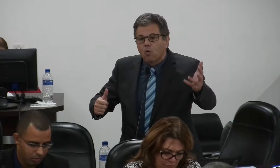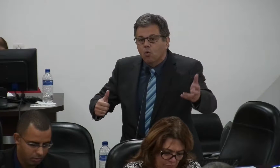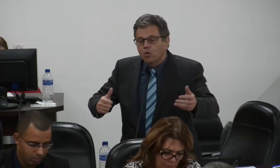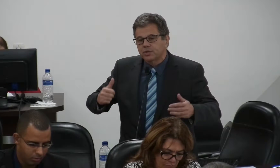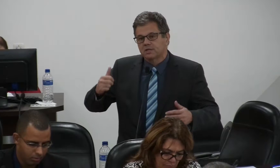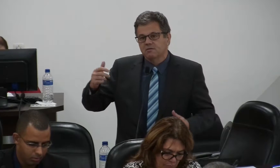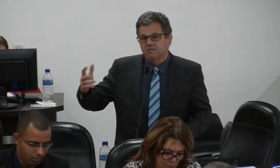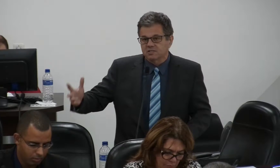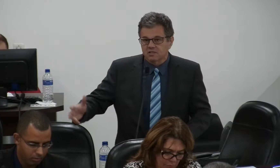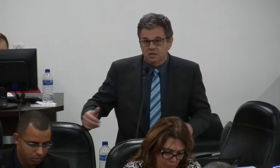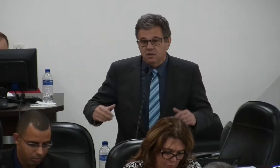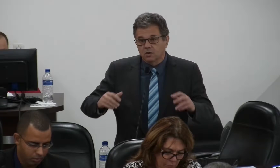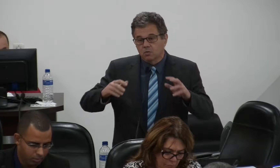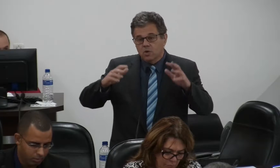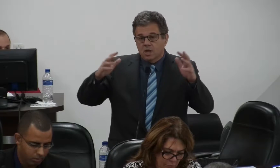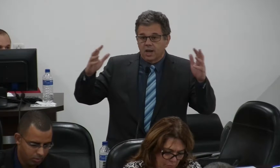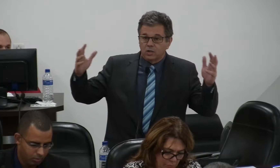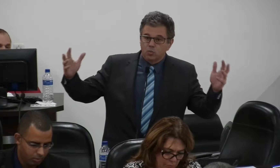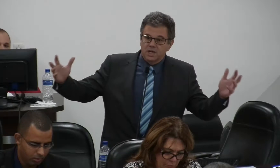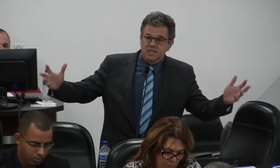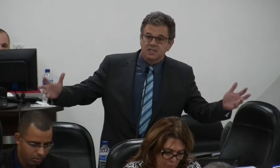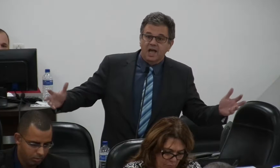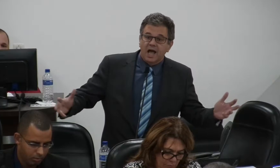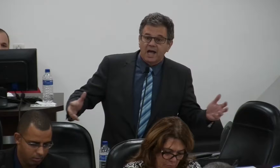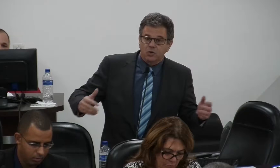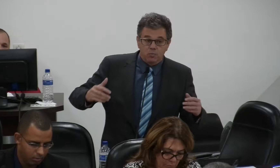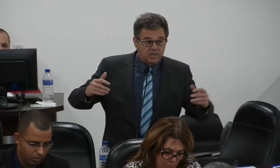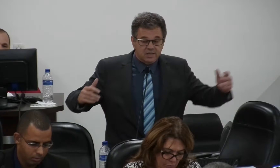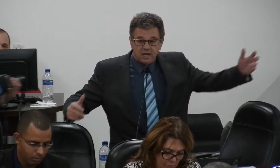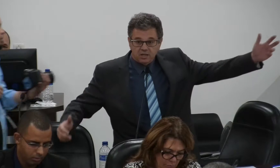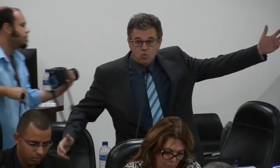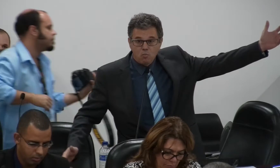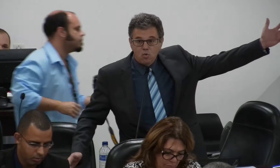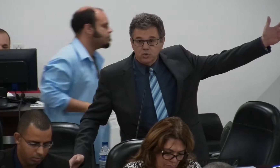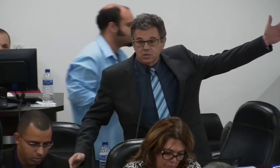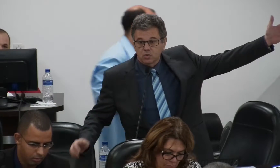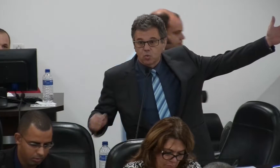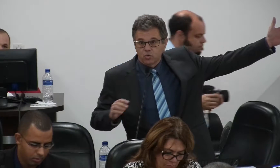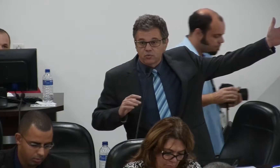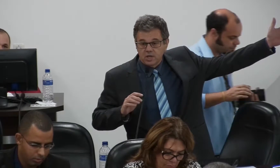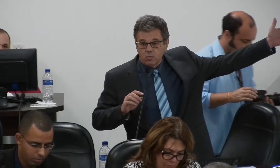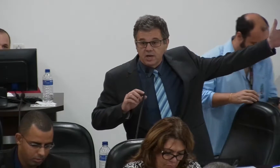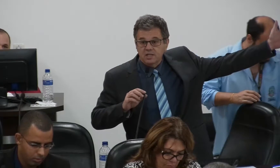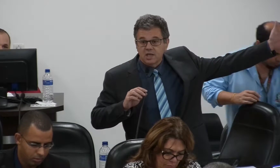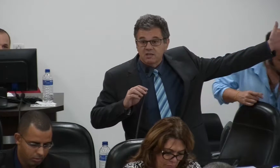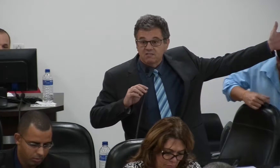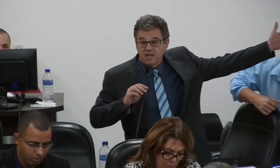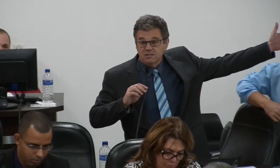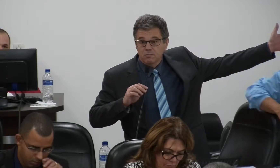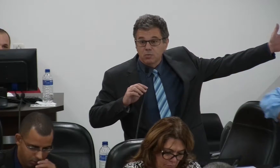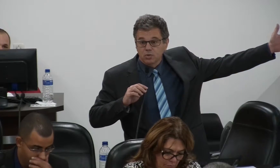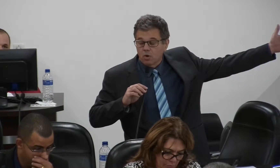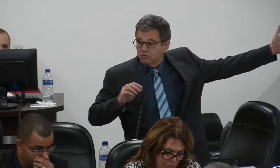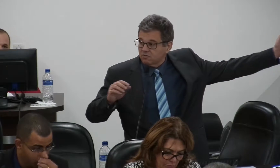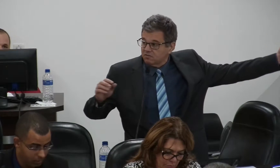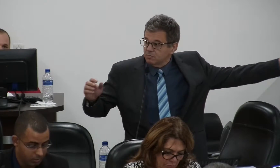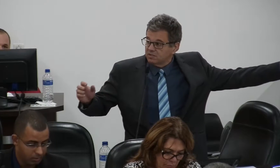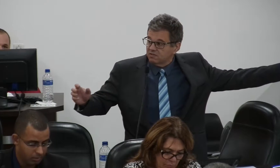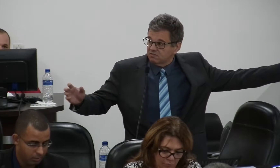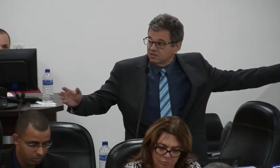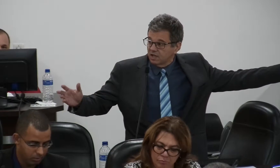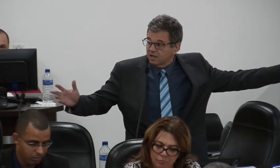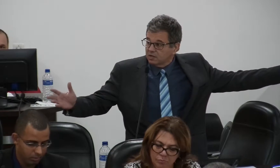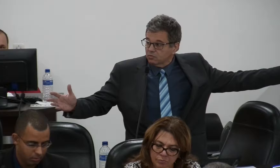é contra de invasão, lado humanitário. Humanitário é ter um monte de idoso aí, 47 mil idosos